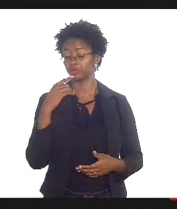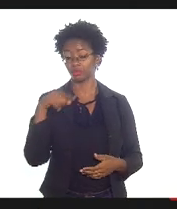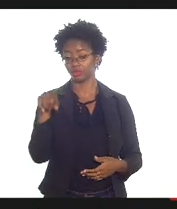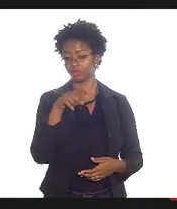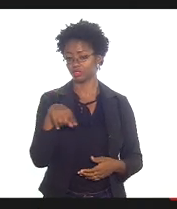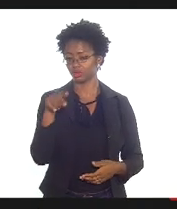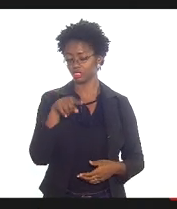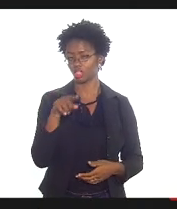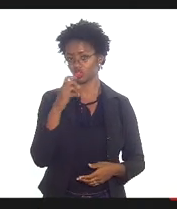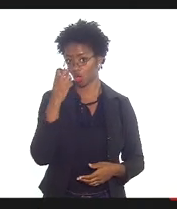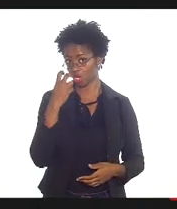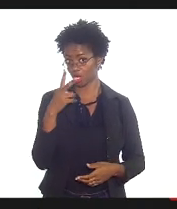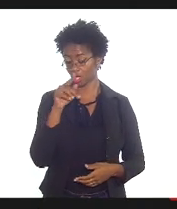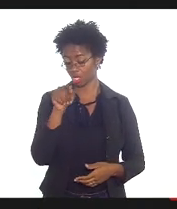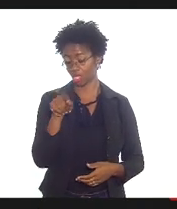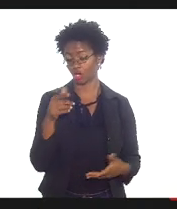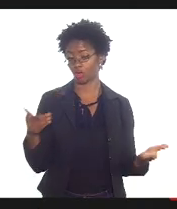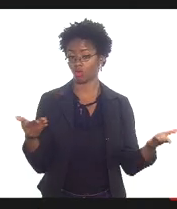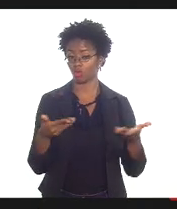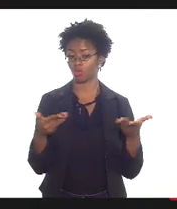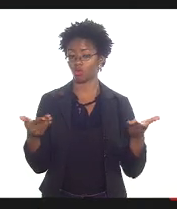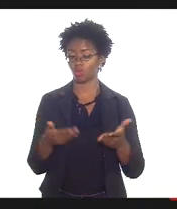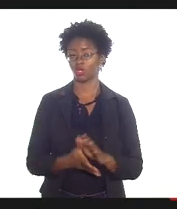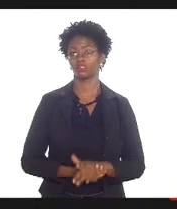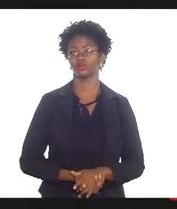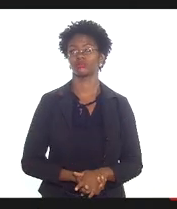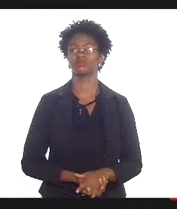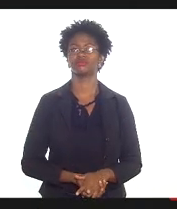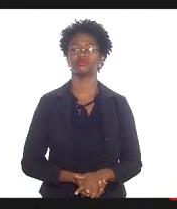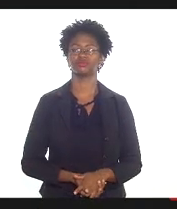olharem, né, a